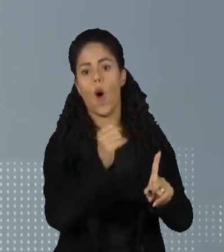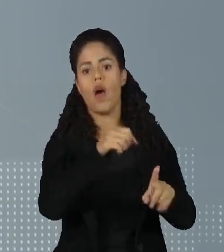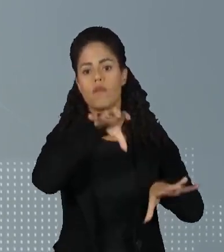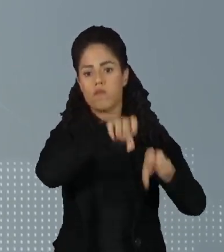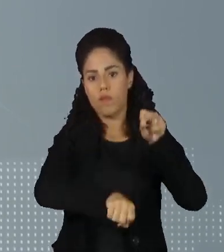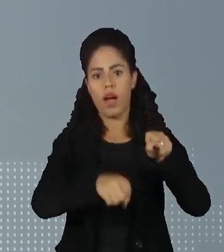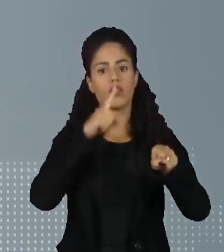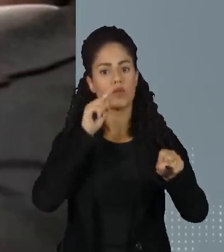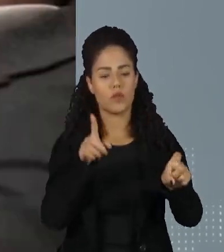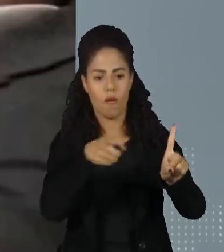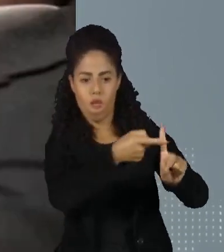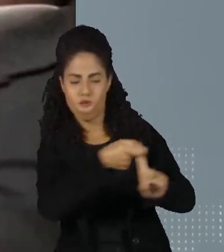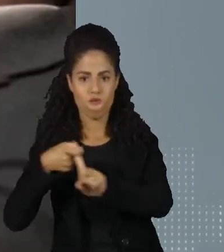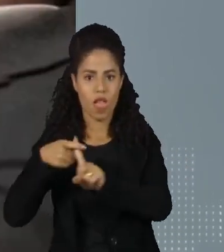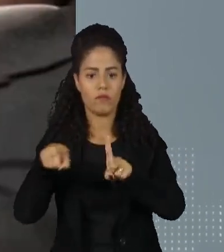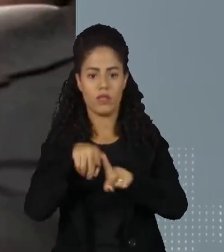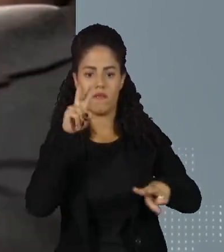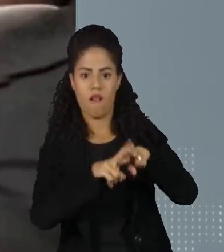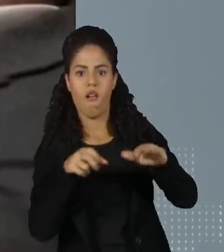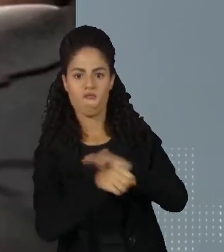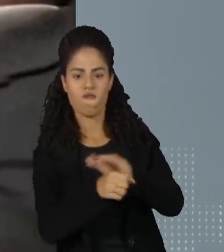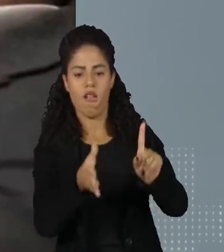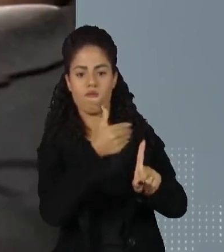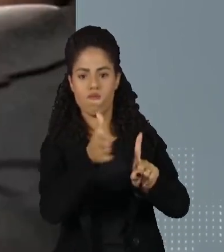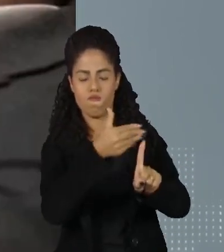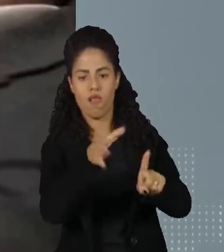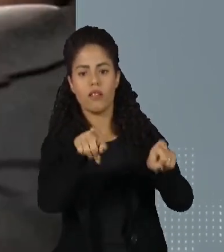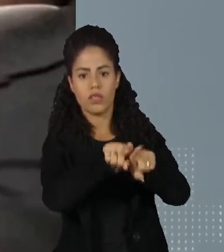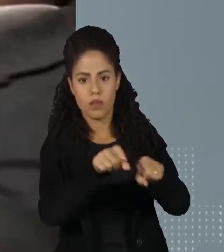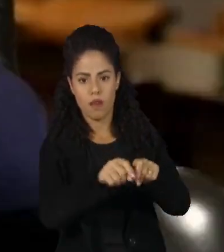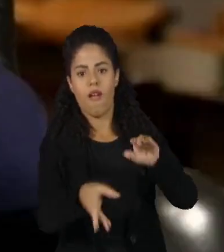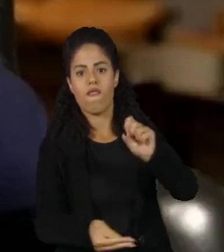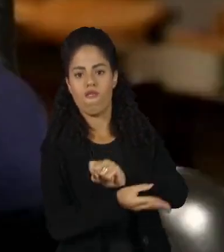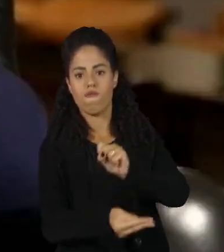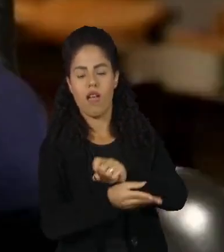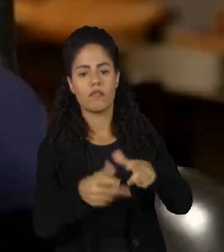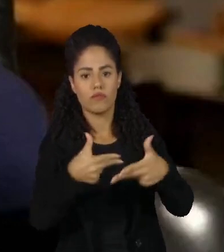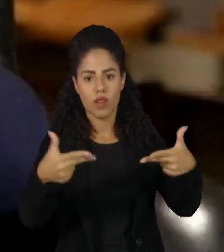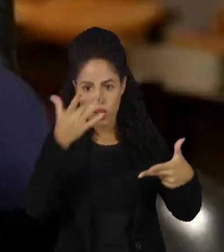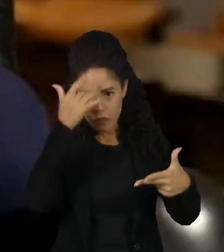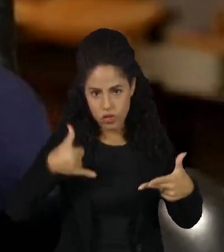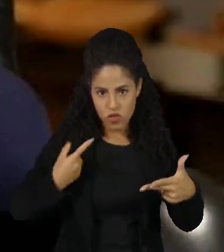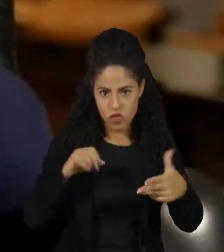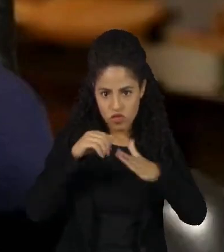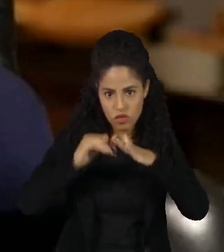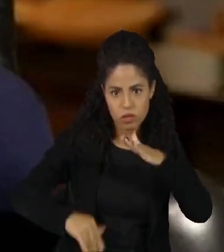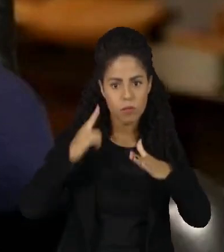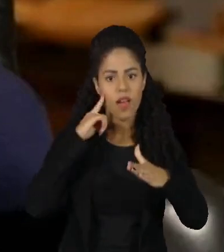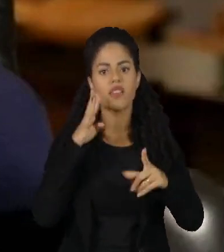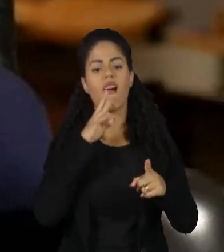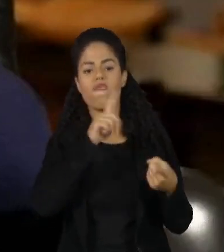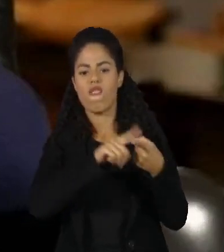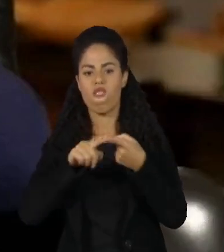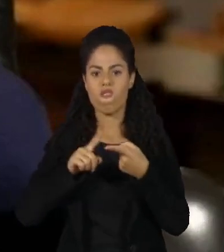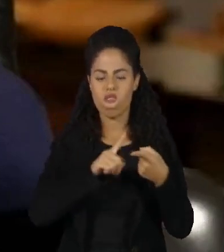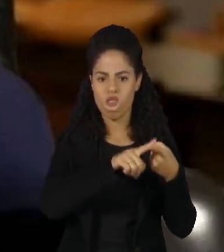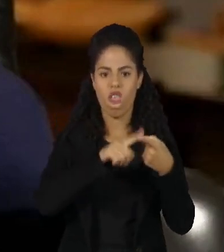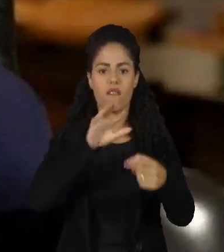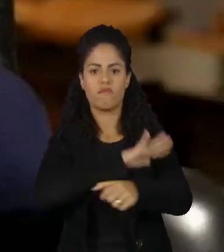sequestro e cárcere privado lesão corporal corrupção de menores ameaça calúnia injúria e